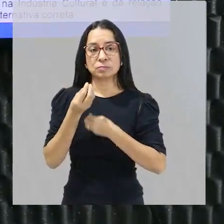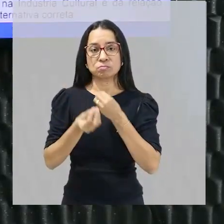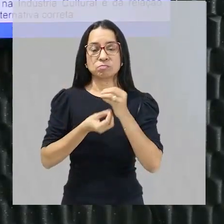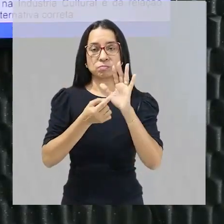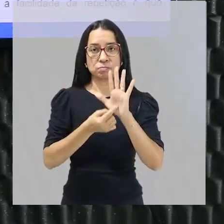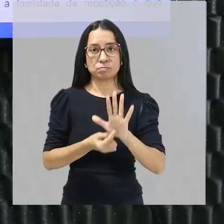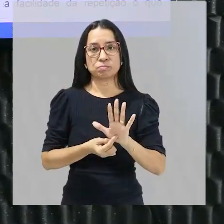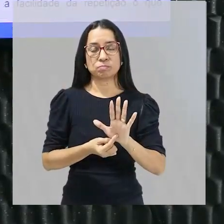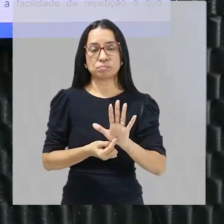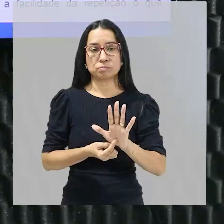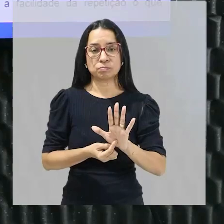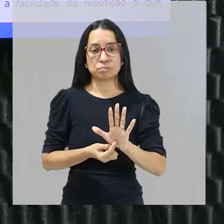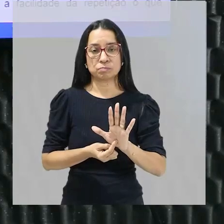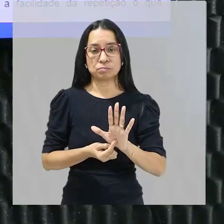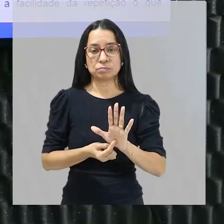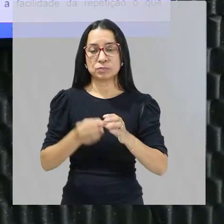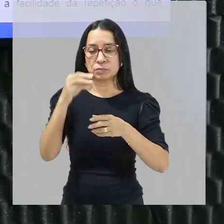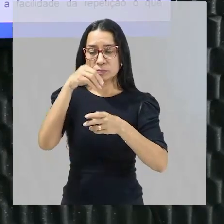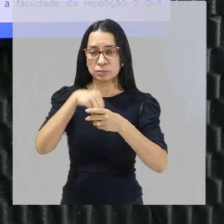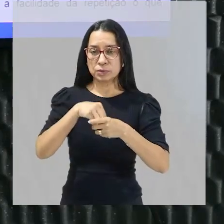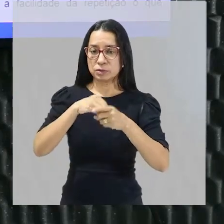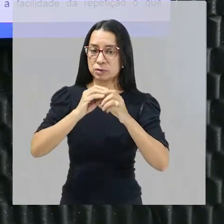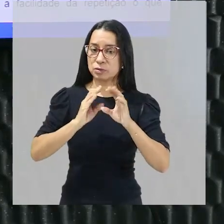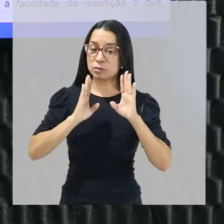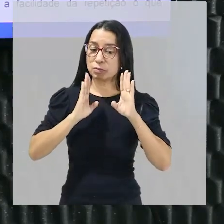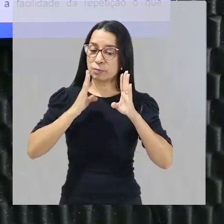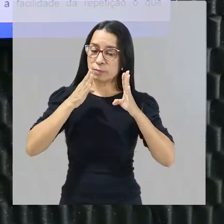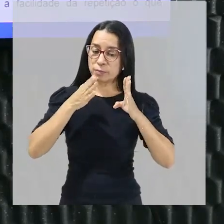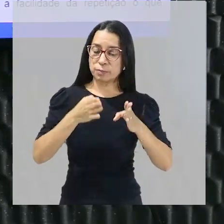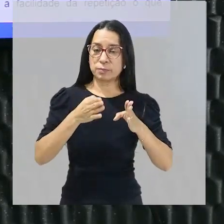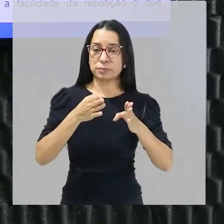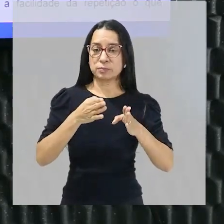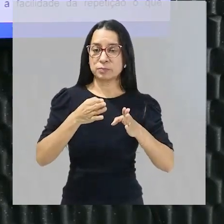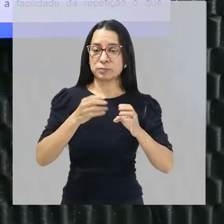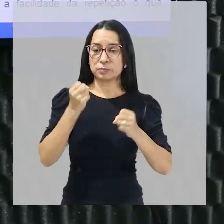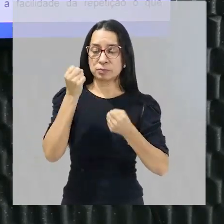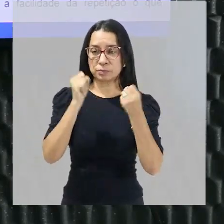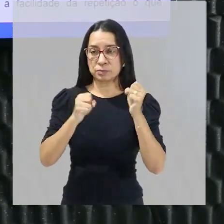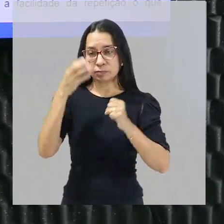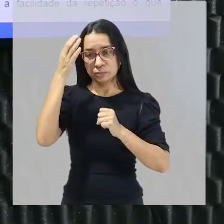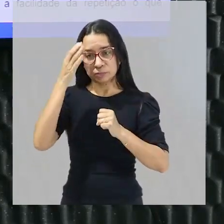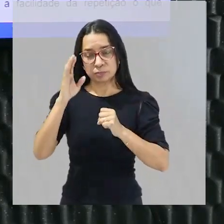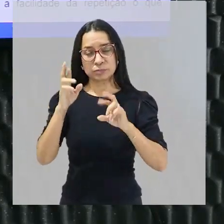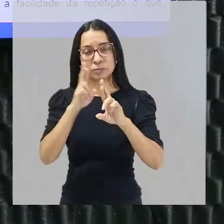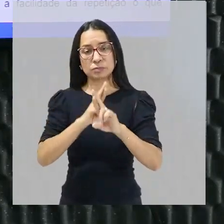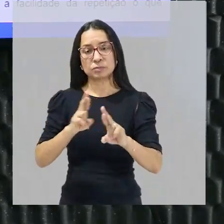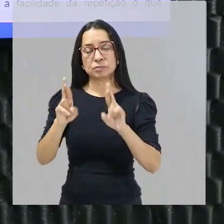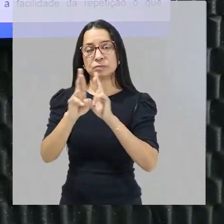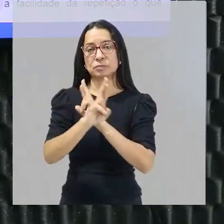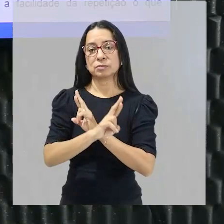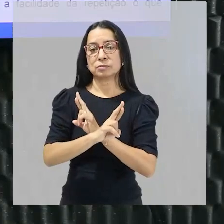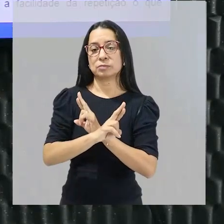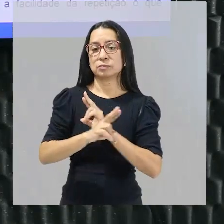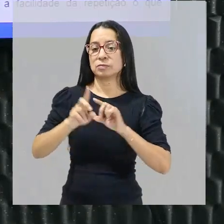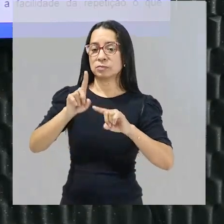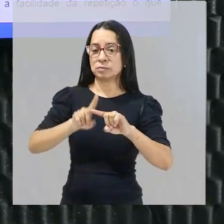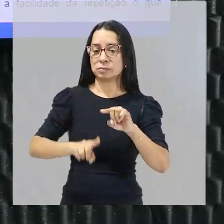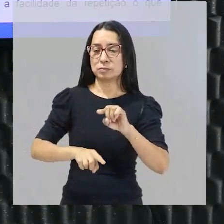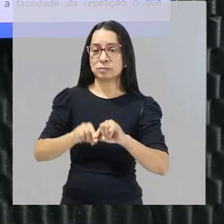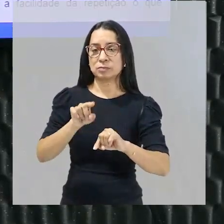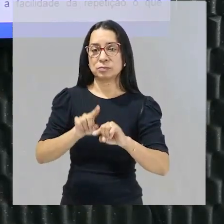aqui, dentro de uma perspectiva da indústria cultural, ela se relaciona meramente a uma